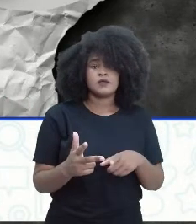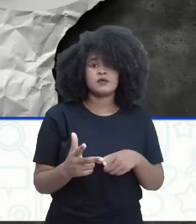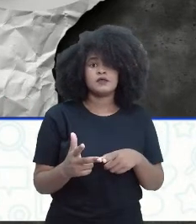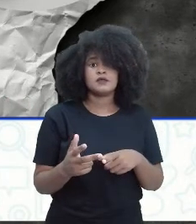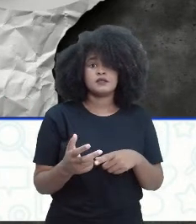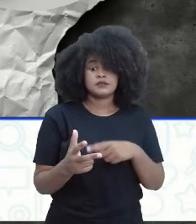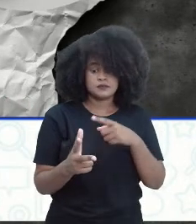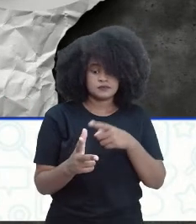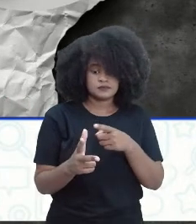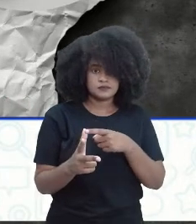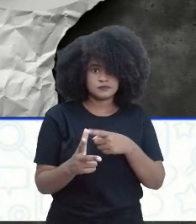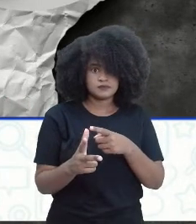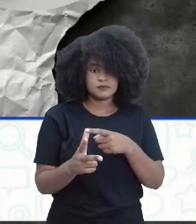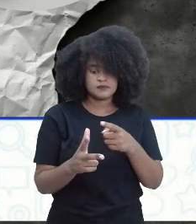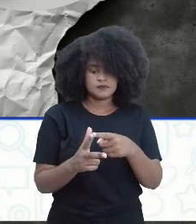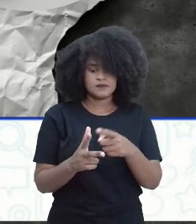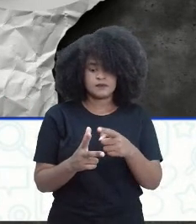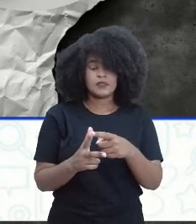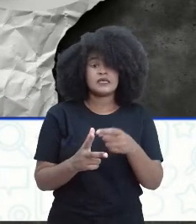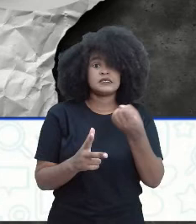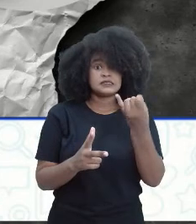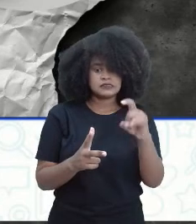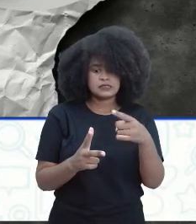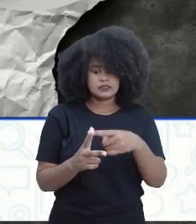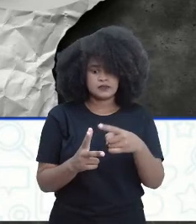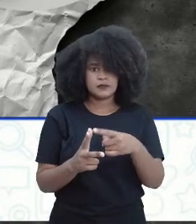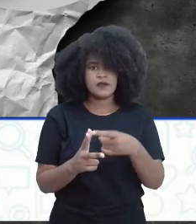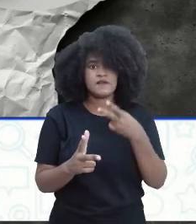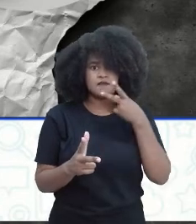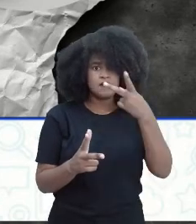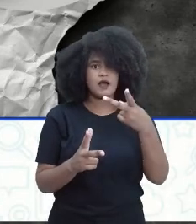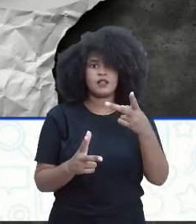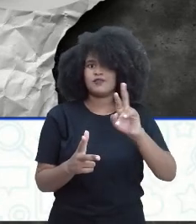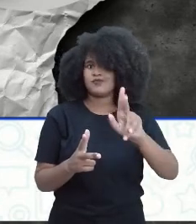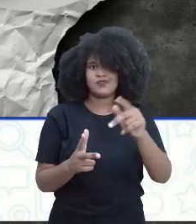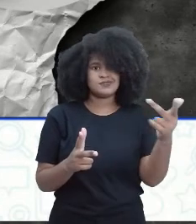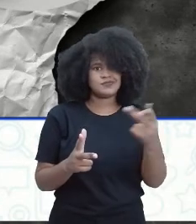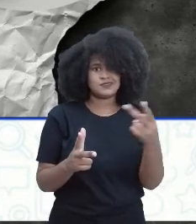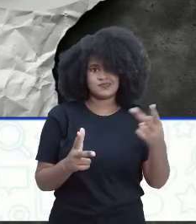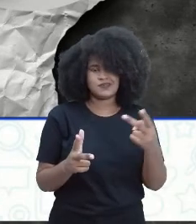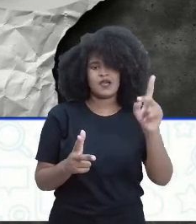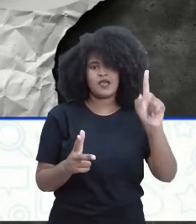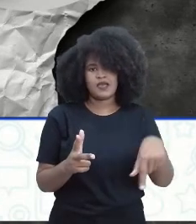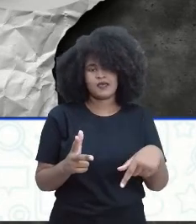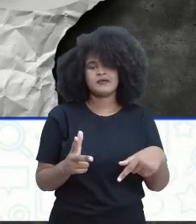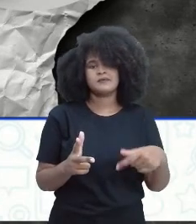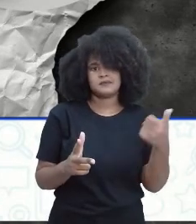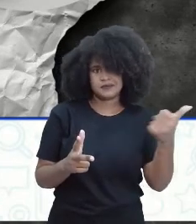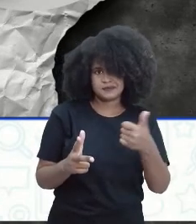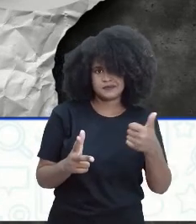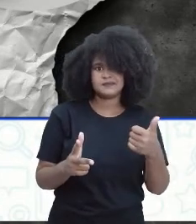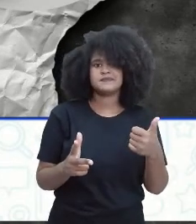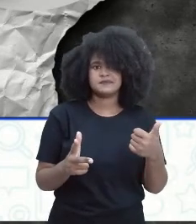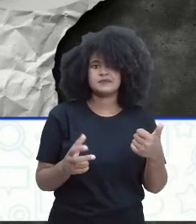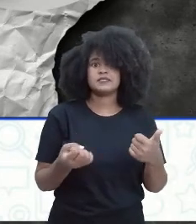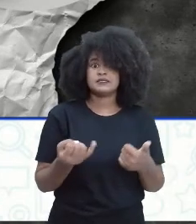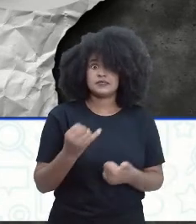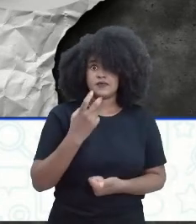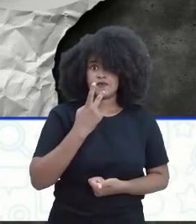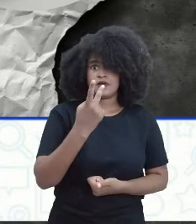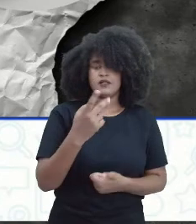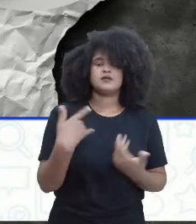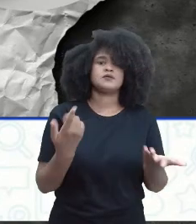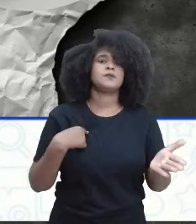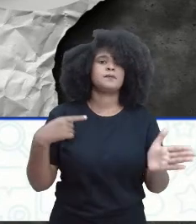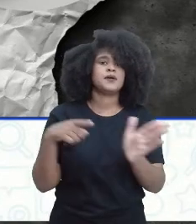a segunda pessoa começa a falar, ela vira a primeira, tá, gente? Então, a primeira pessoa é quem fala. Aí eu pergunto a vocês, where is the third person? Ou